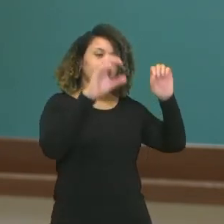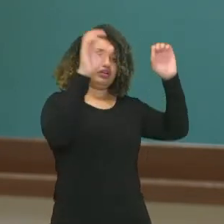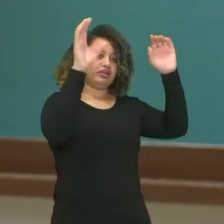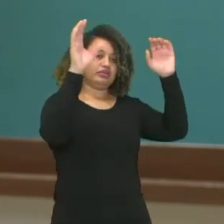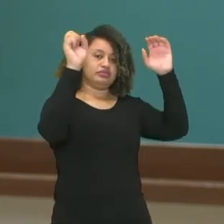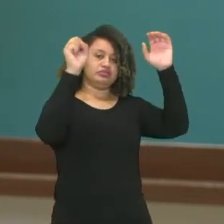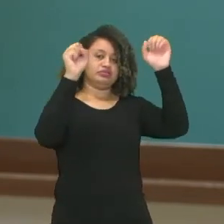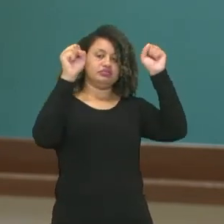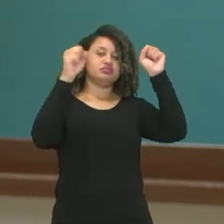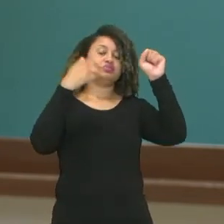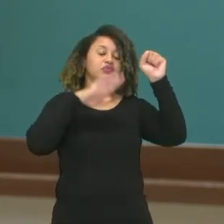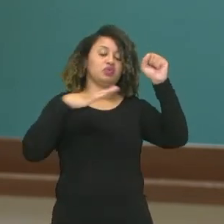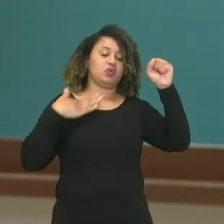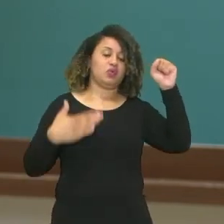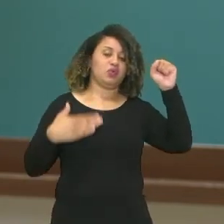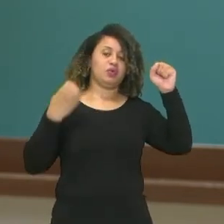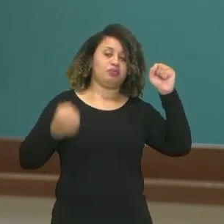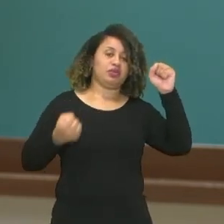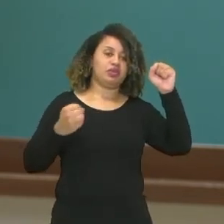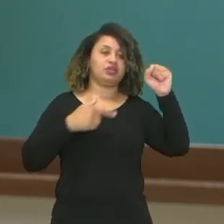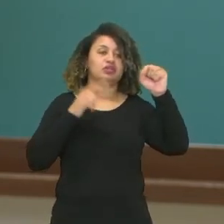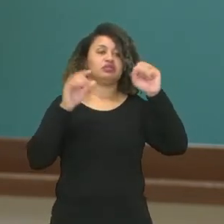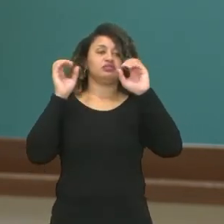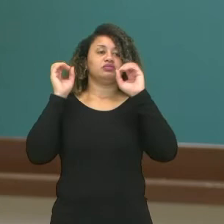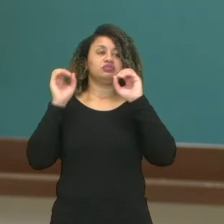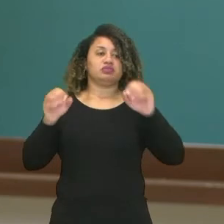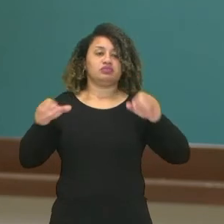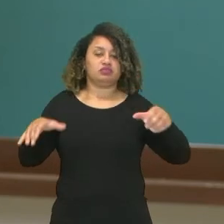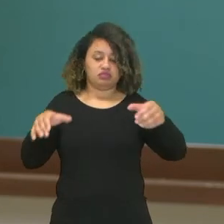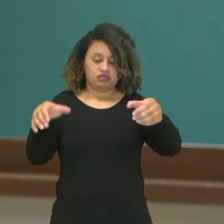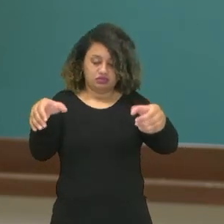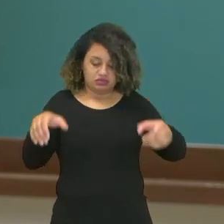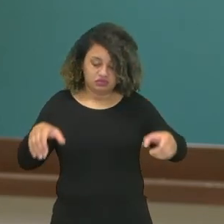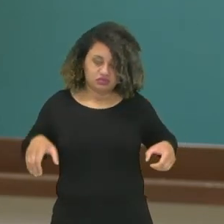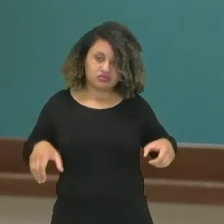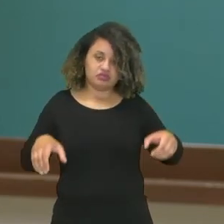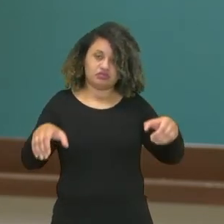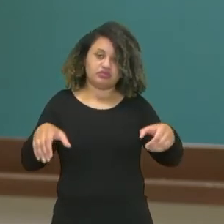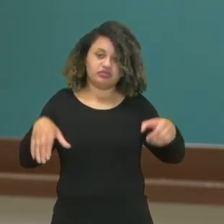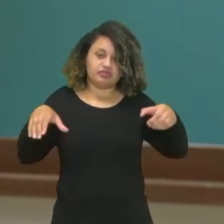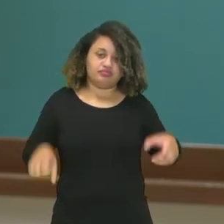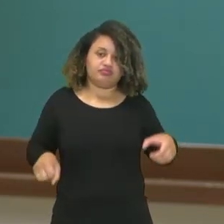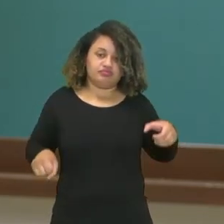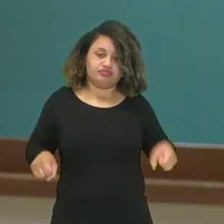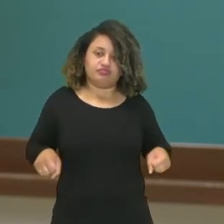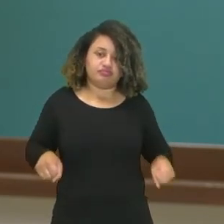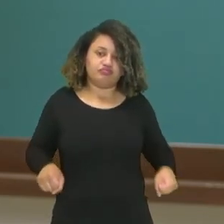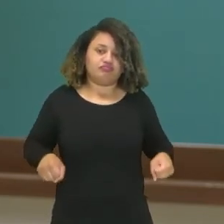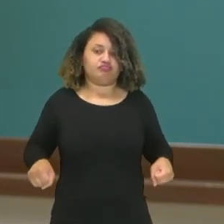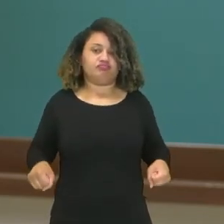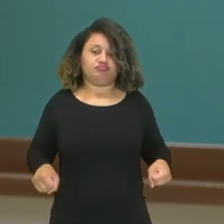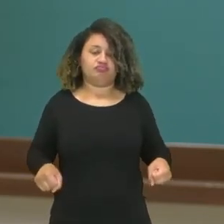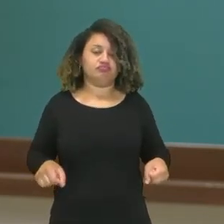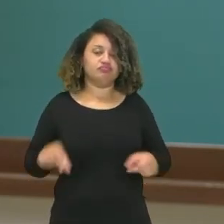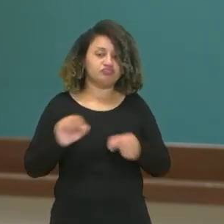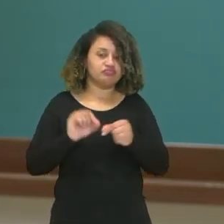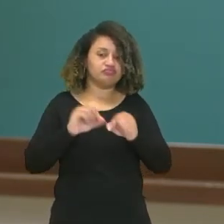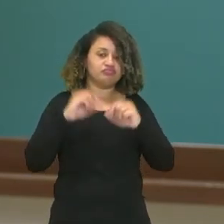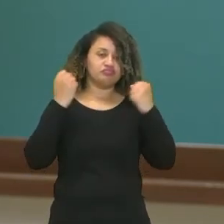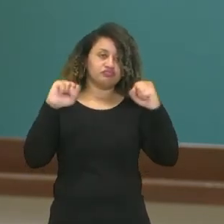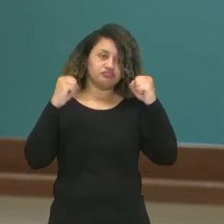né? Para utilizar o peso do teu corpo. E as paralelas são as que são uma do ladinho da outra, né? São as duas barrinhas paralelas,